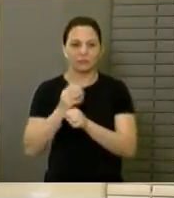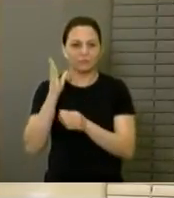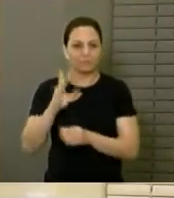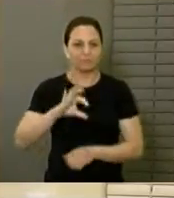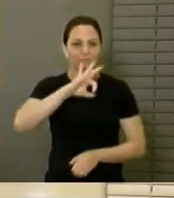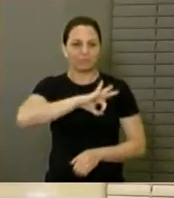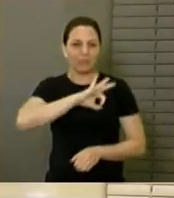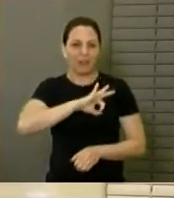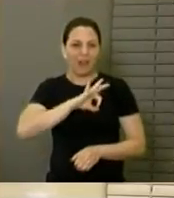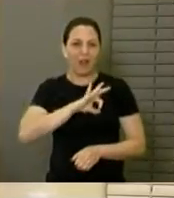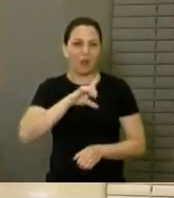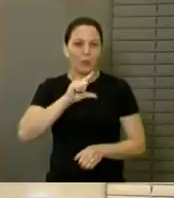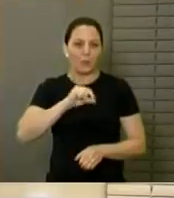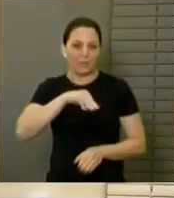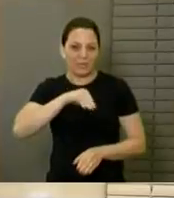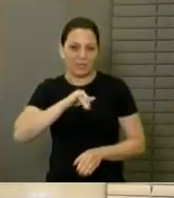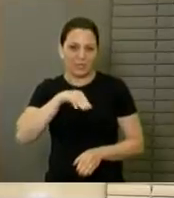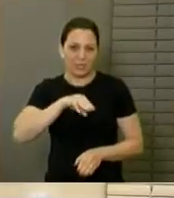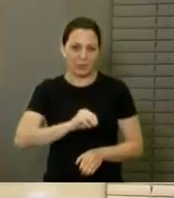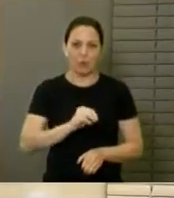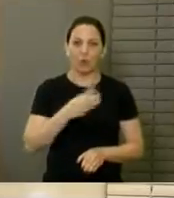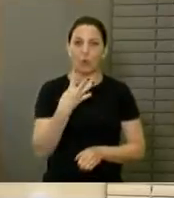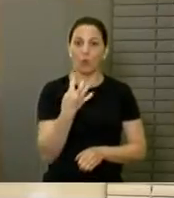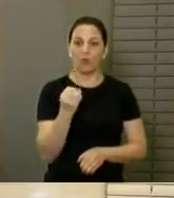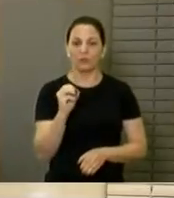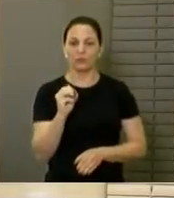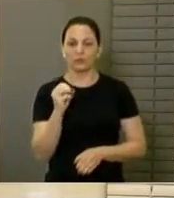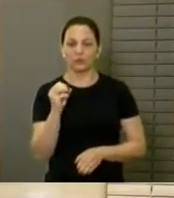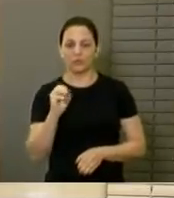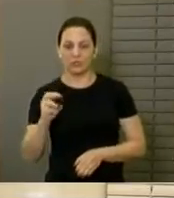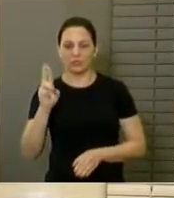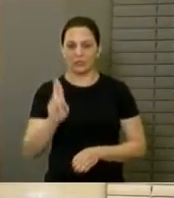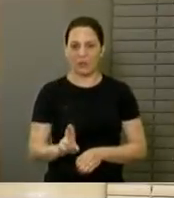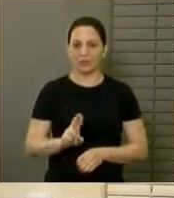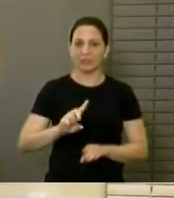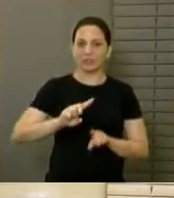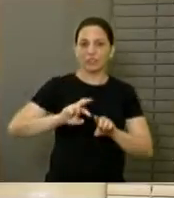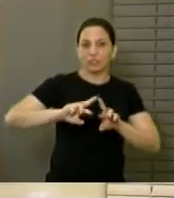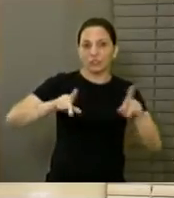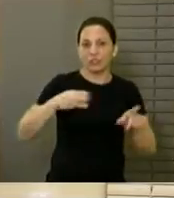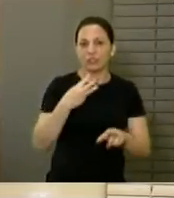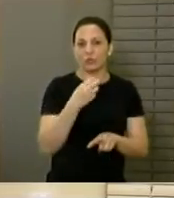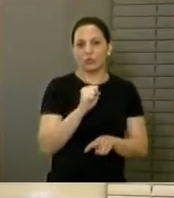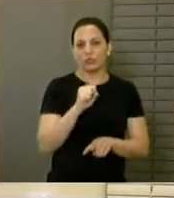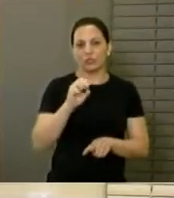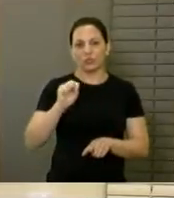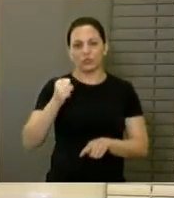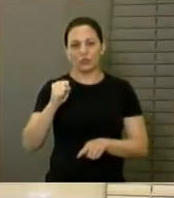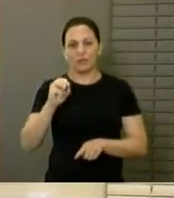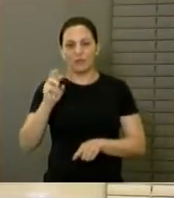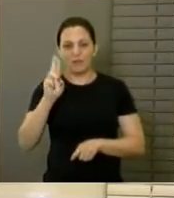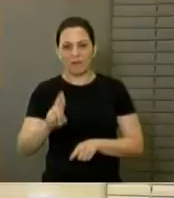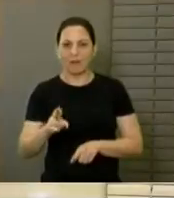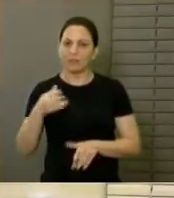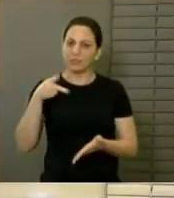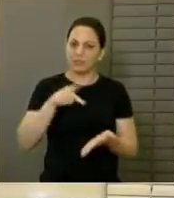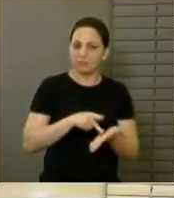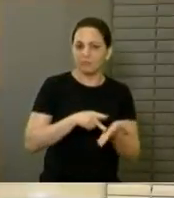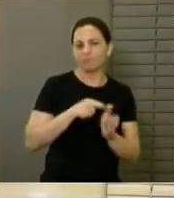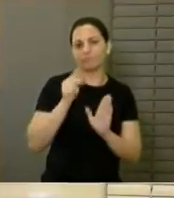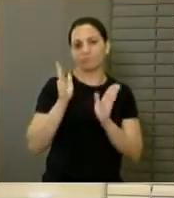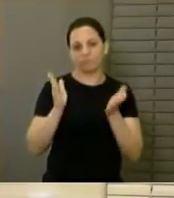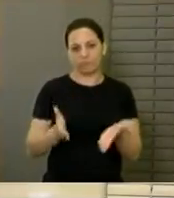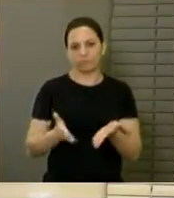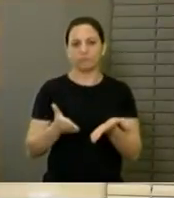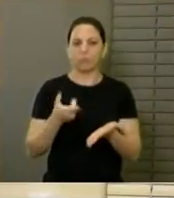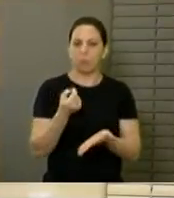salário mínimo atual teria o valor de R$ 400, e não os 880 atuais, que já são insuficientes. E tudo isso,